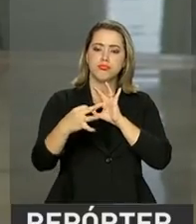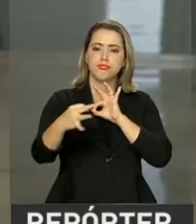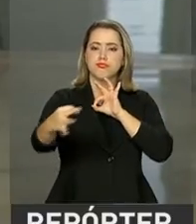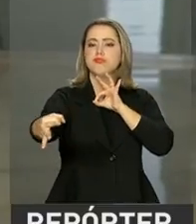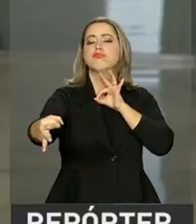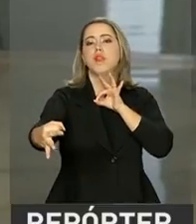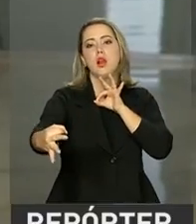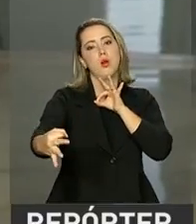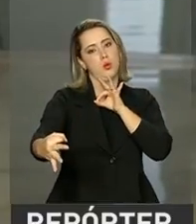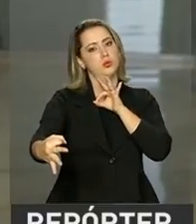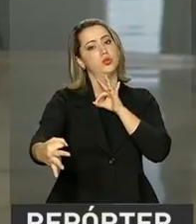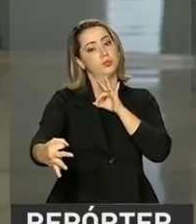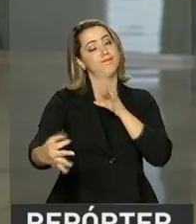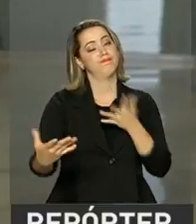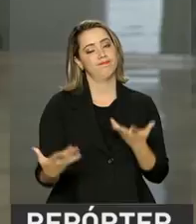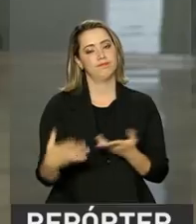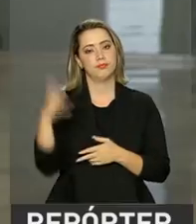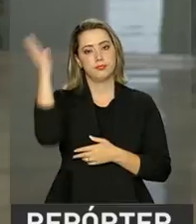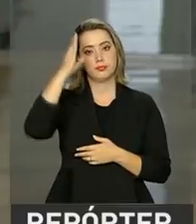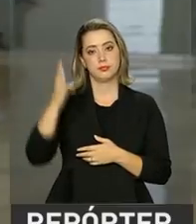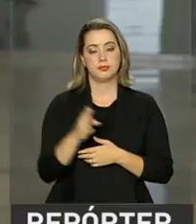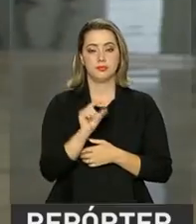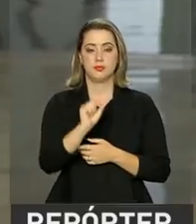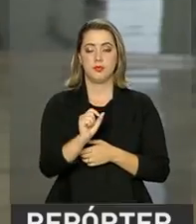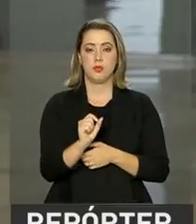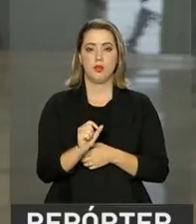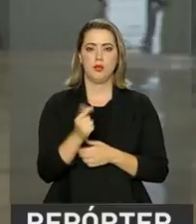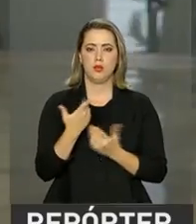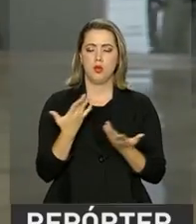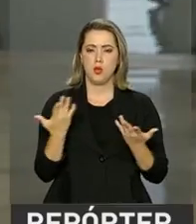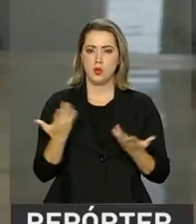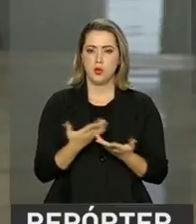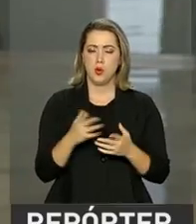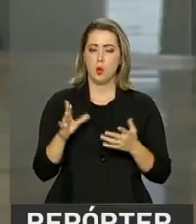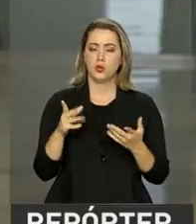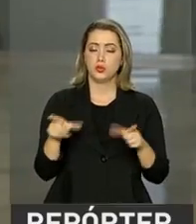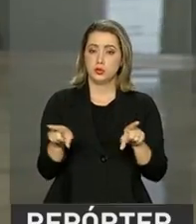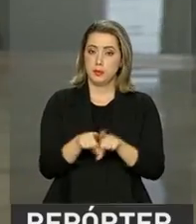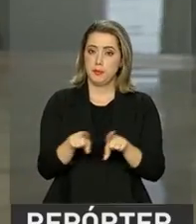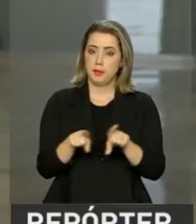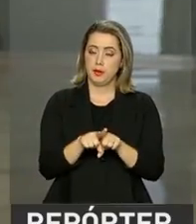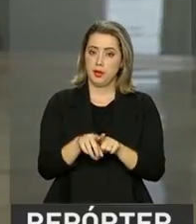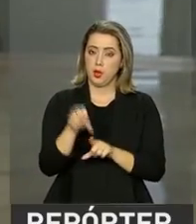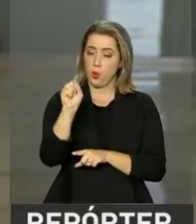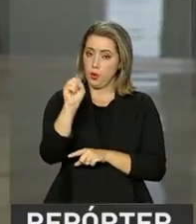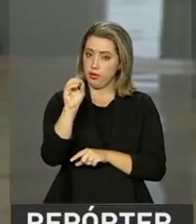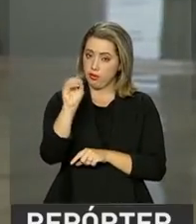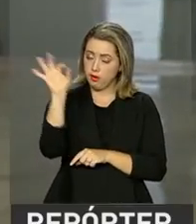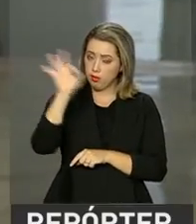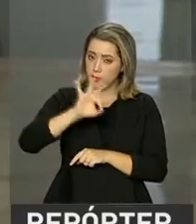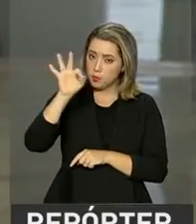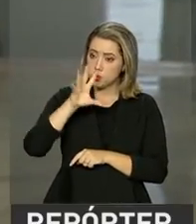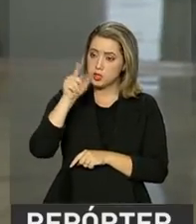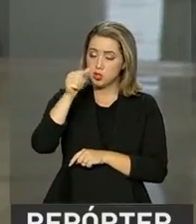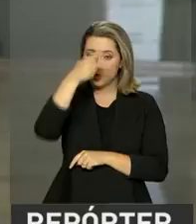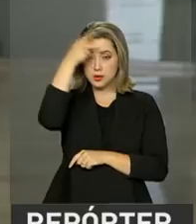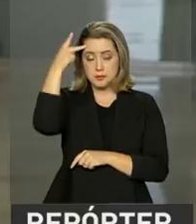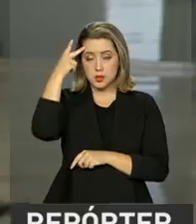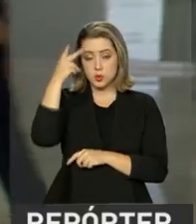afastadas do brasil e um no sistema prisional 80% dos